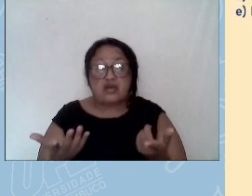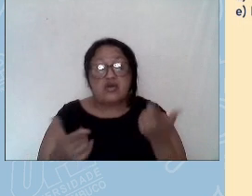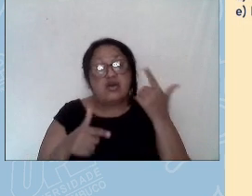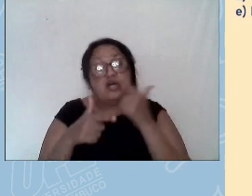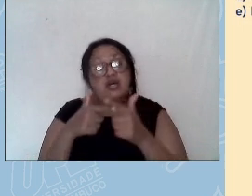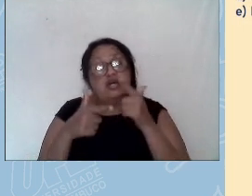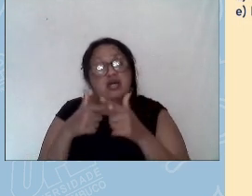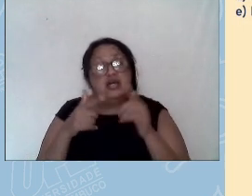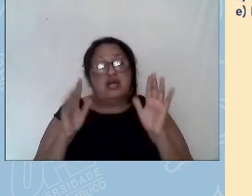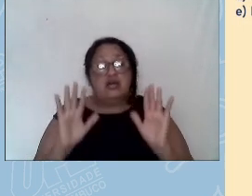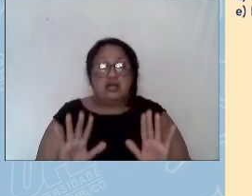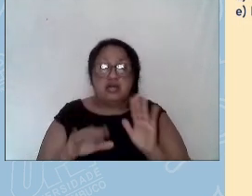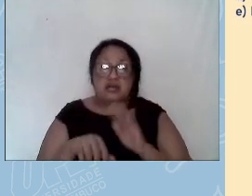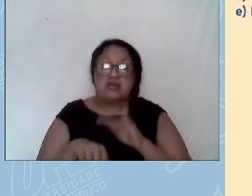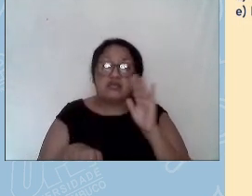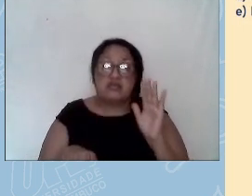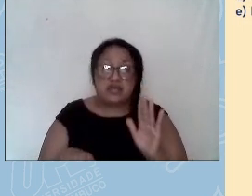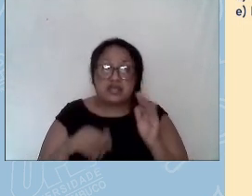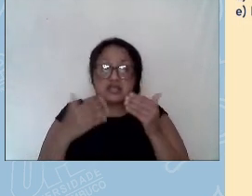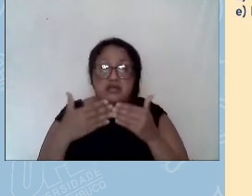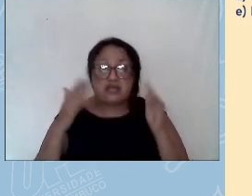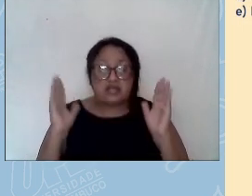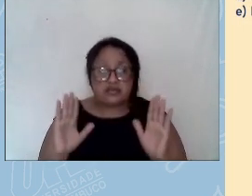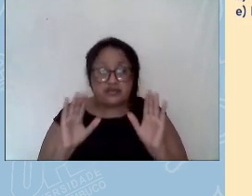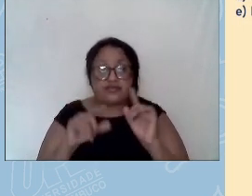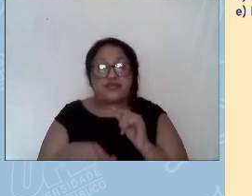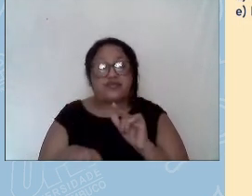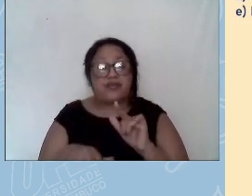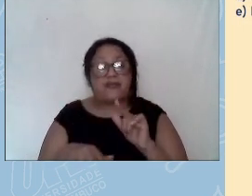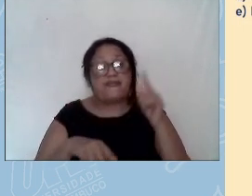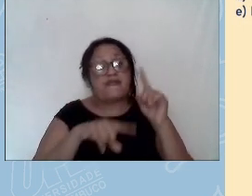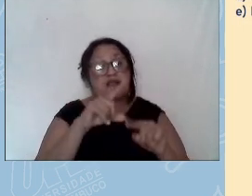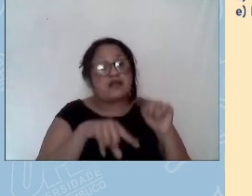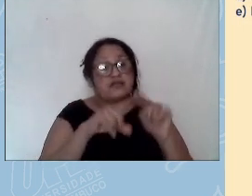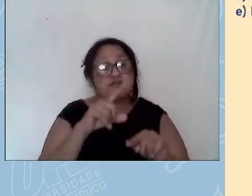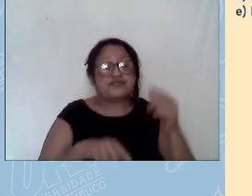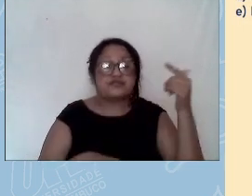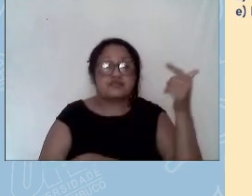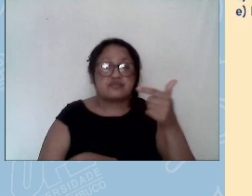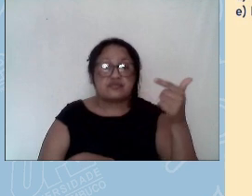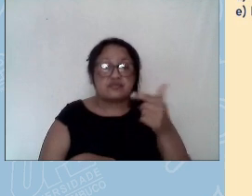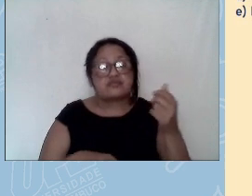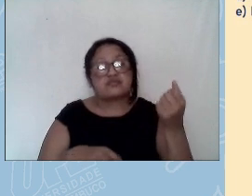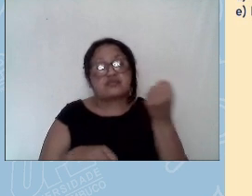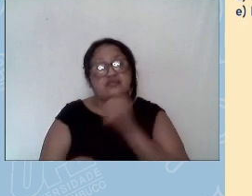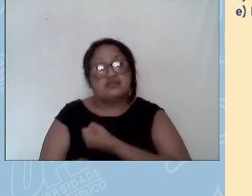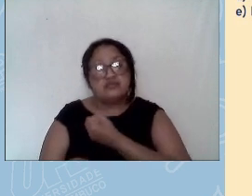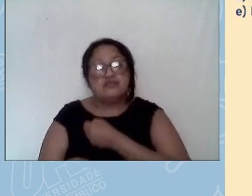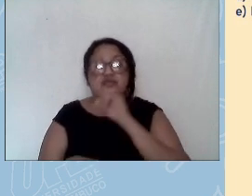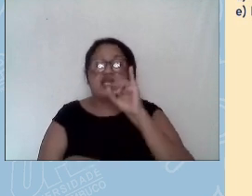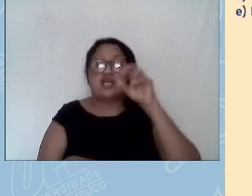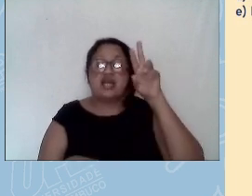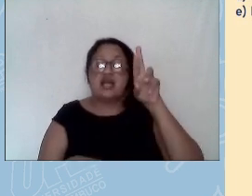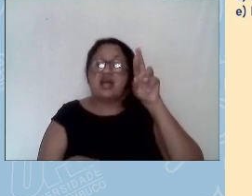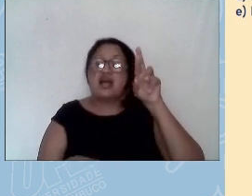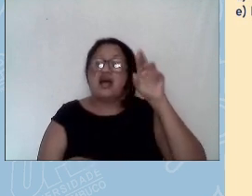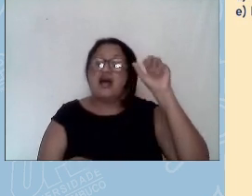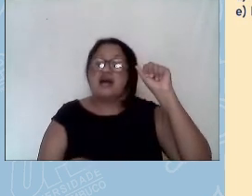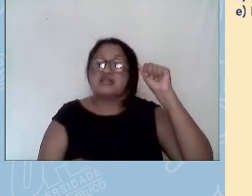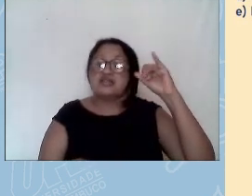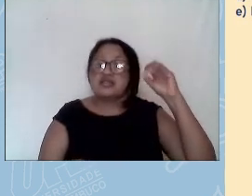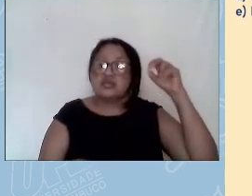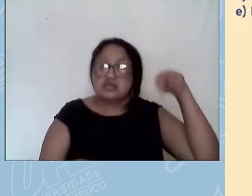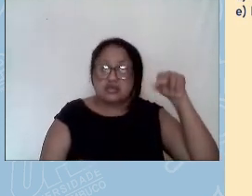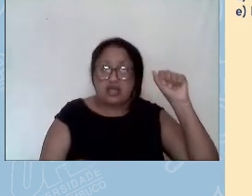mais aberta isto é o produto de dois números irracionais pode resultar em um número